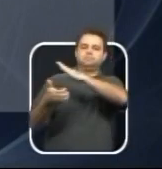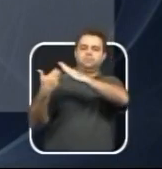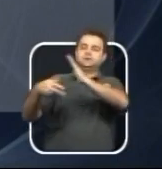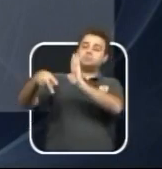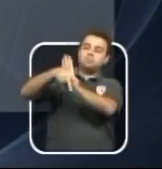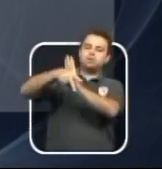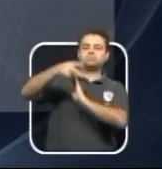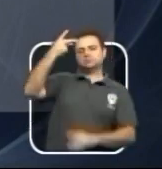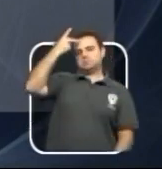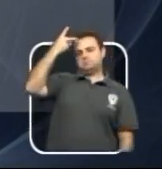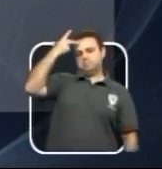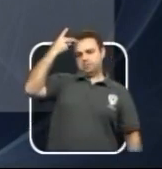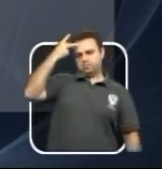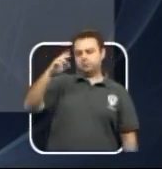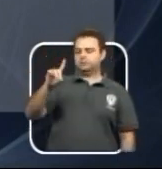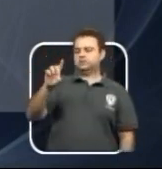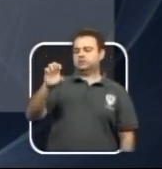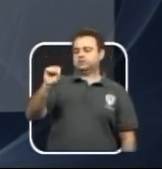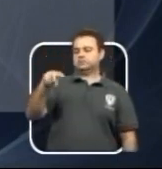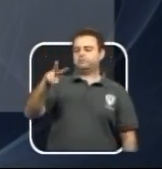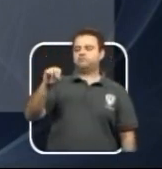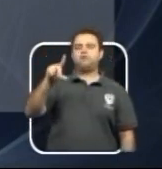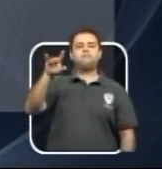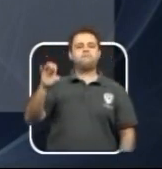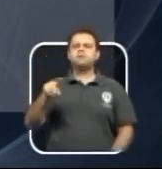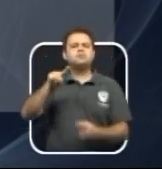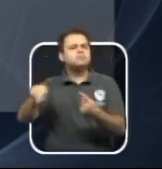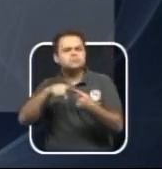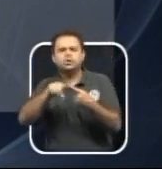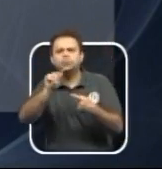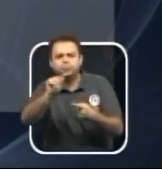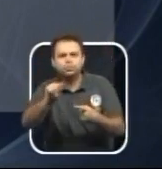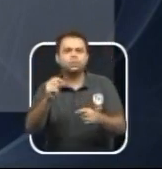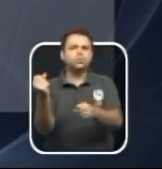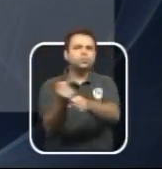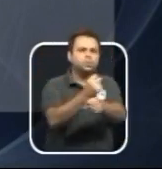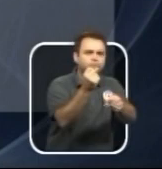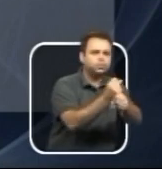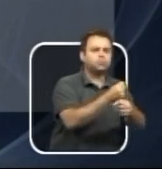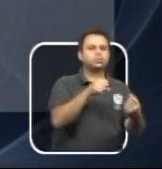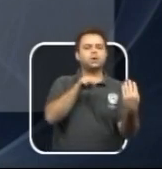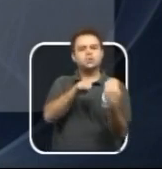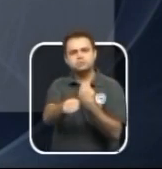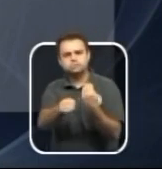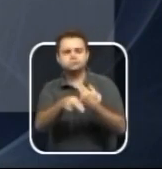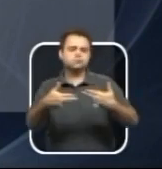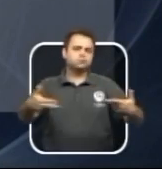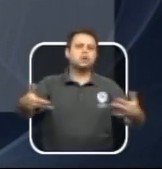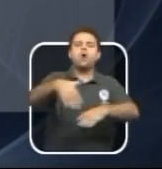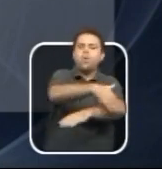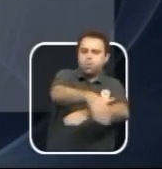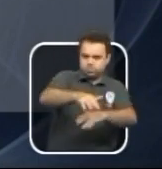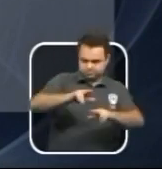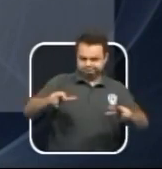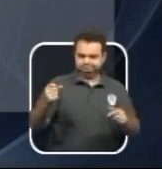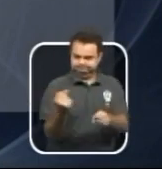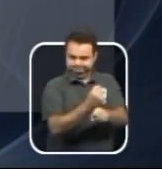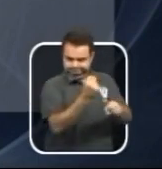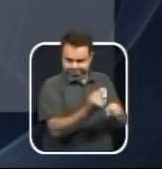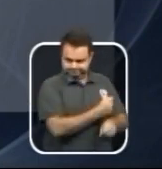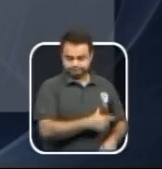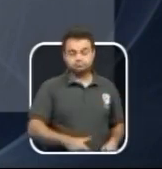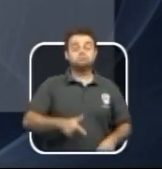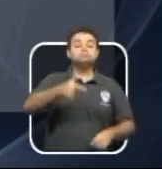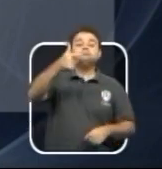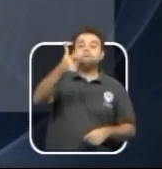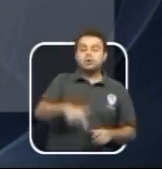Desenvolve SP. O valor será usado para obras de infraestrutura viária e recap. A sessão contou ainda com a aprovação